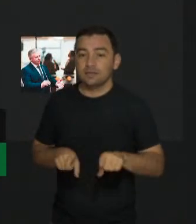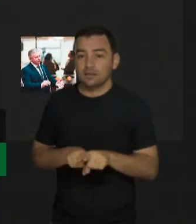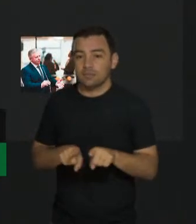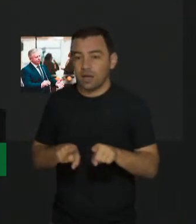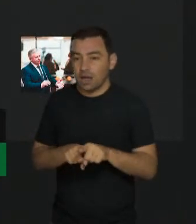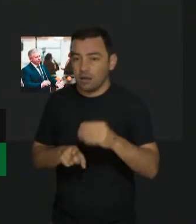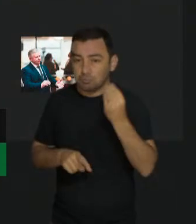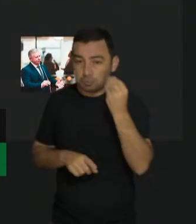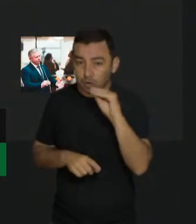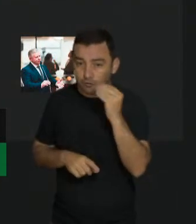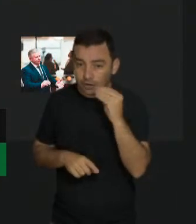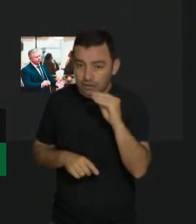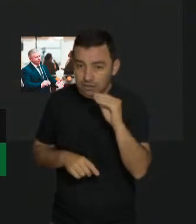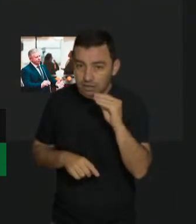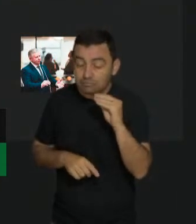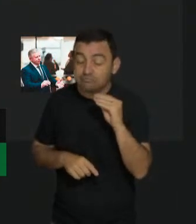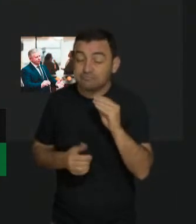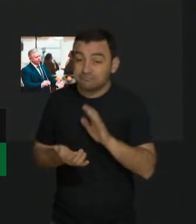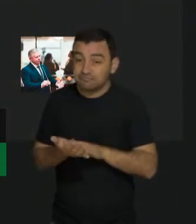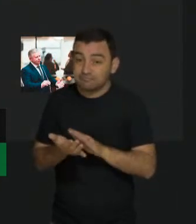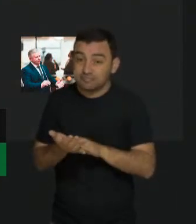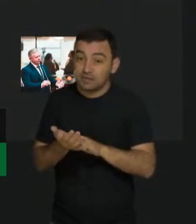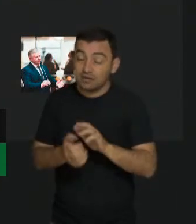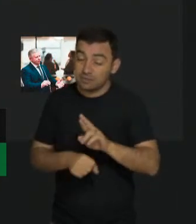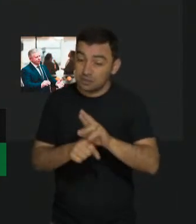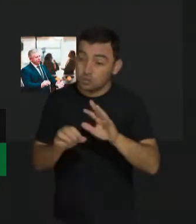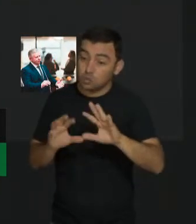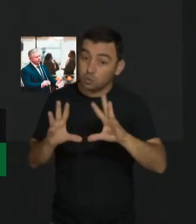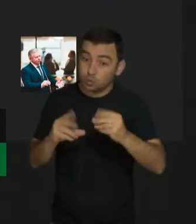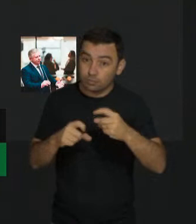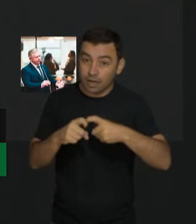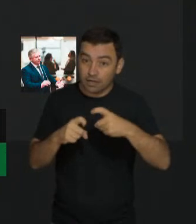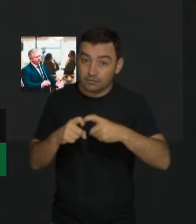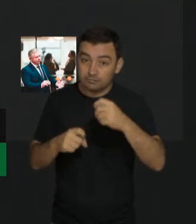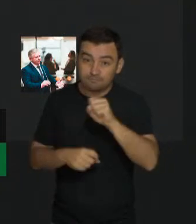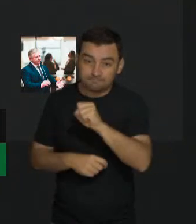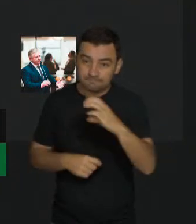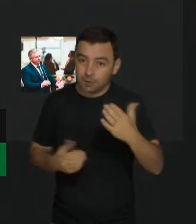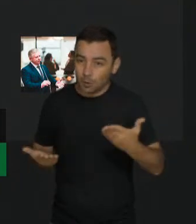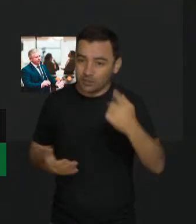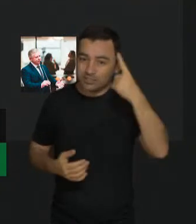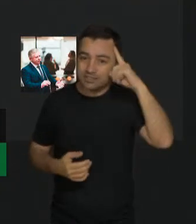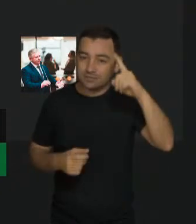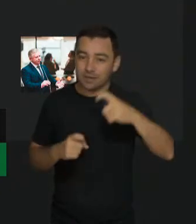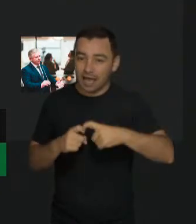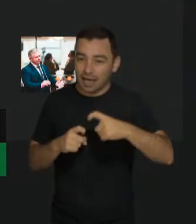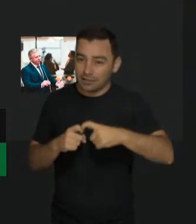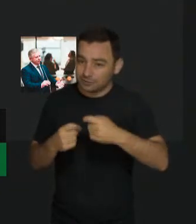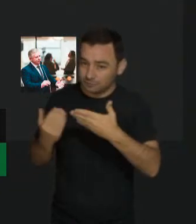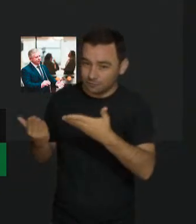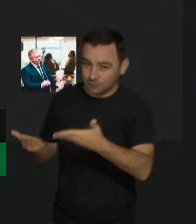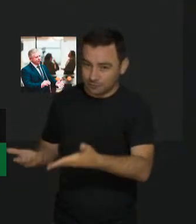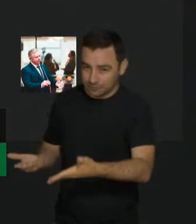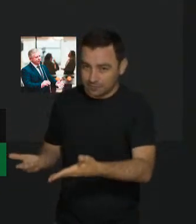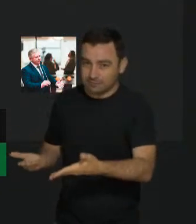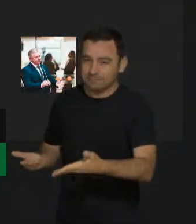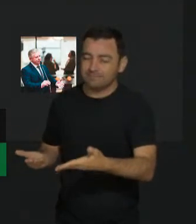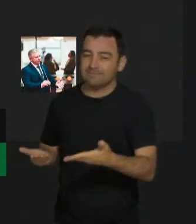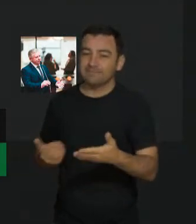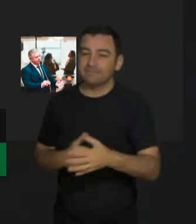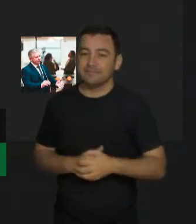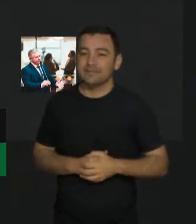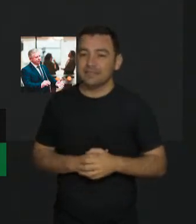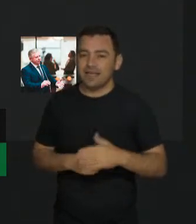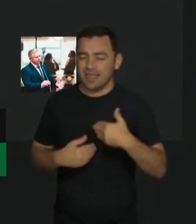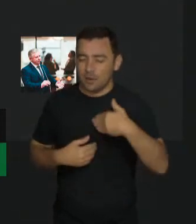e parabenizar em nome de todos os médicos de Santa Catarina a o dia do Médico na pessoa de você Vicente que você é uma pessoa que